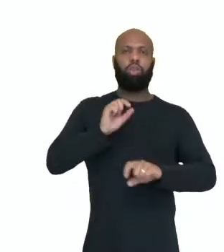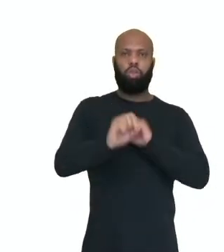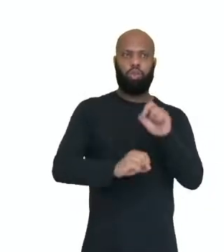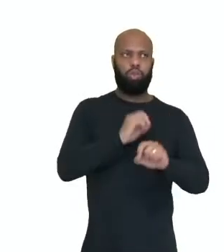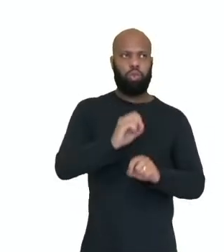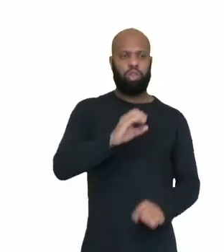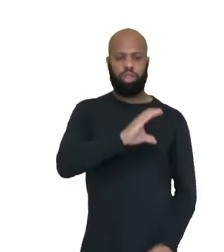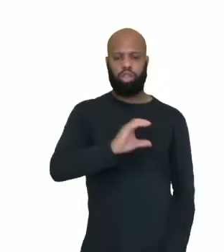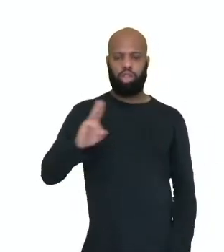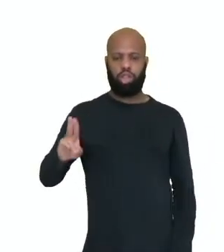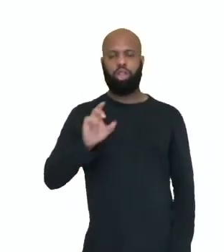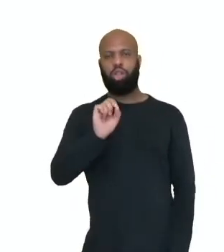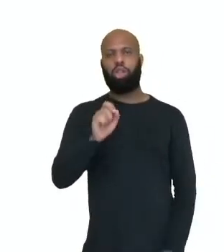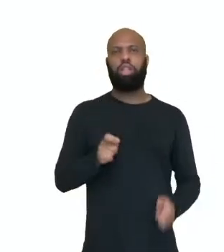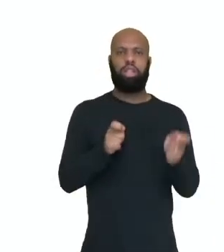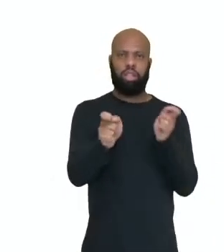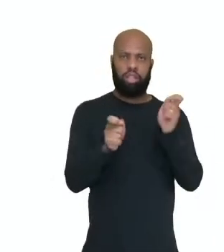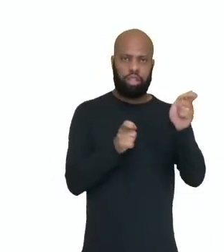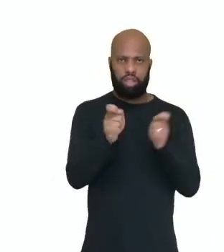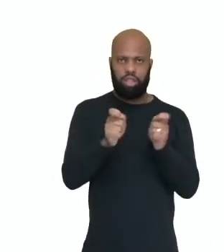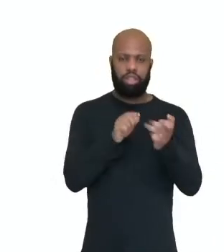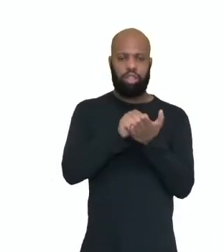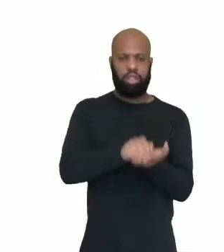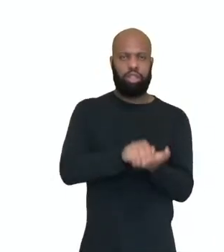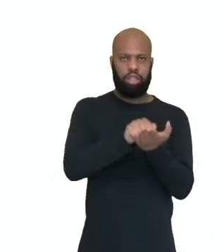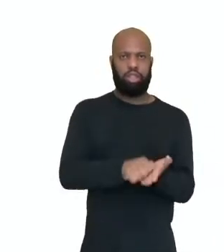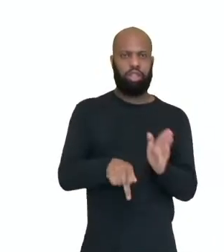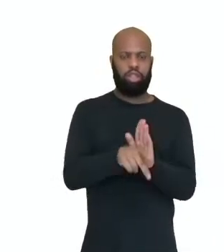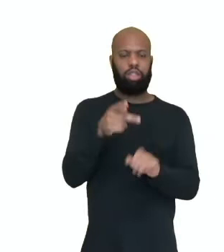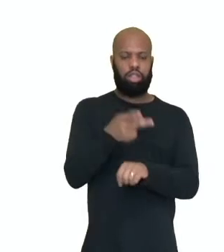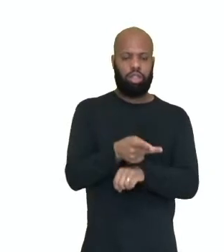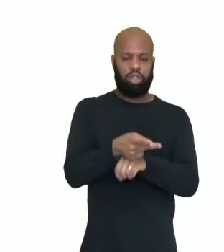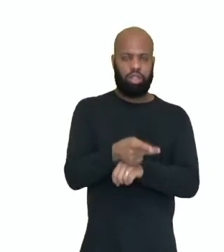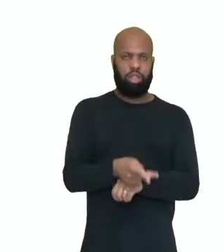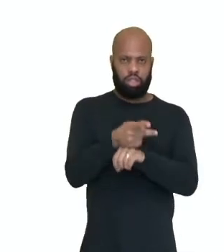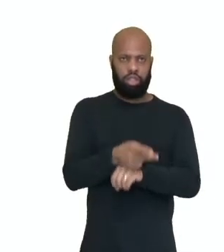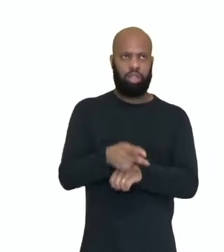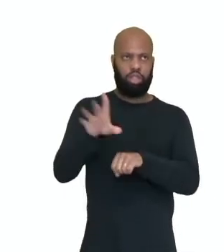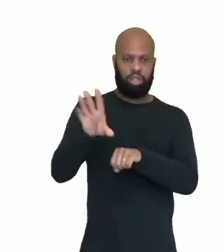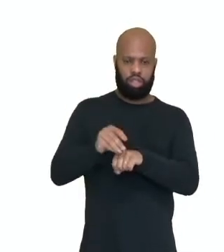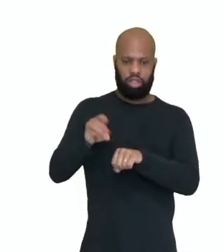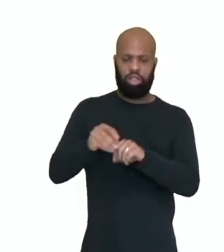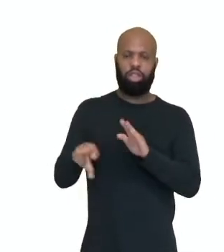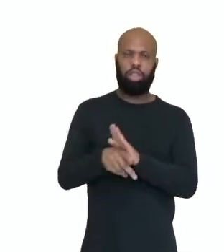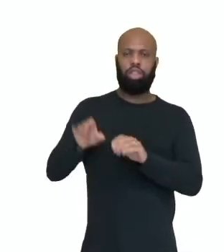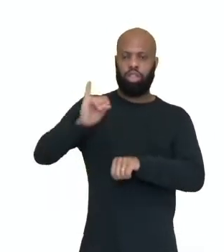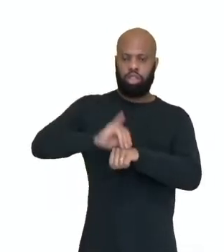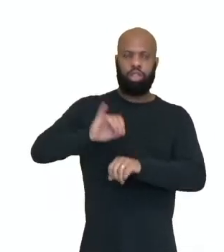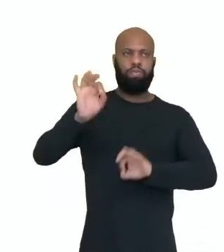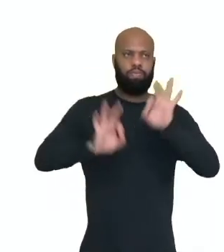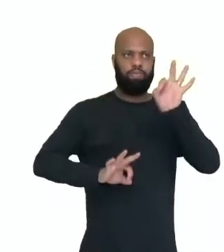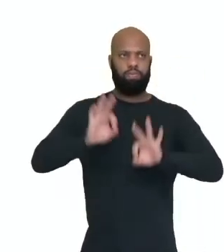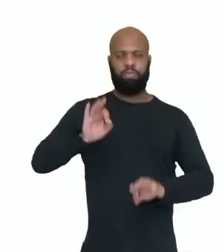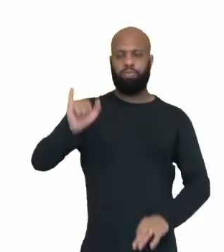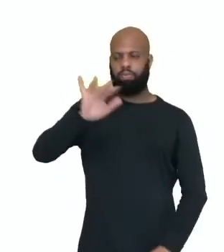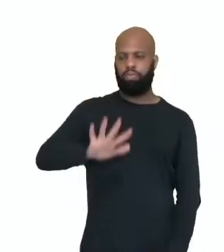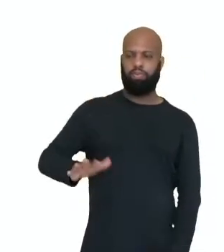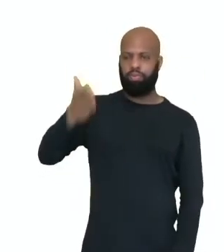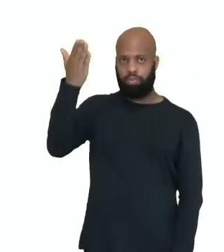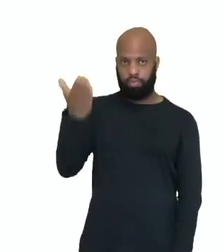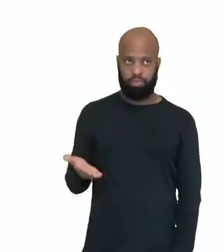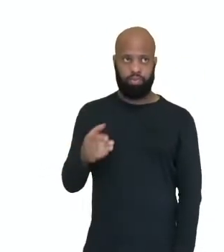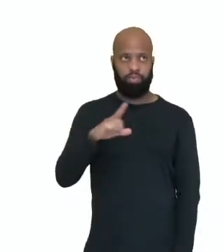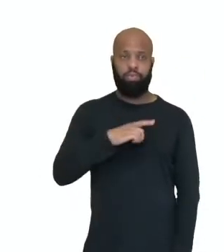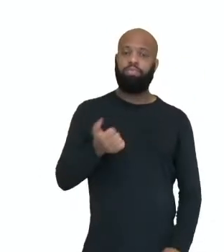é controlado a massa da prata depositada no objeto. Foi montada a aparelhagem esquematizada na figura a seguir. Dê